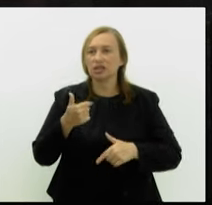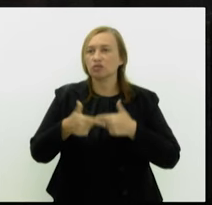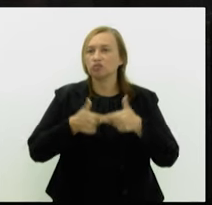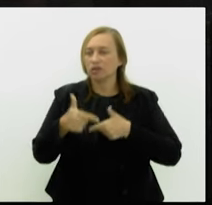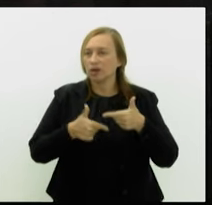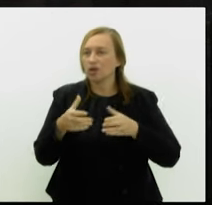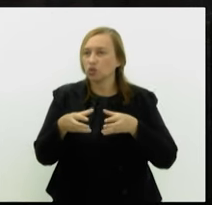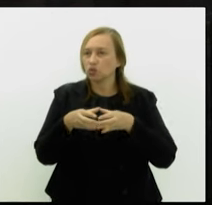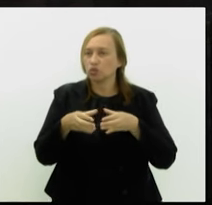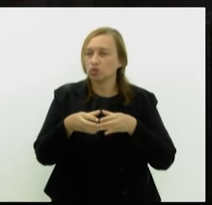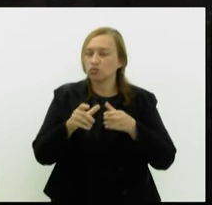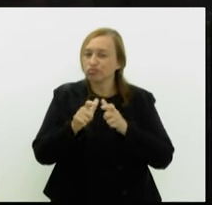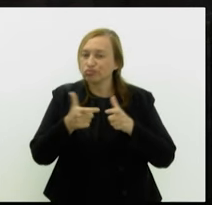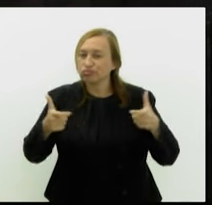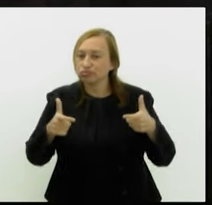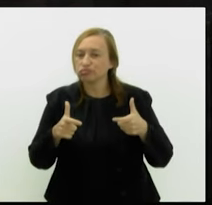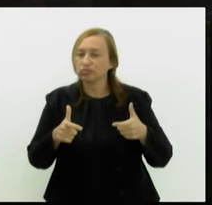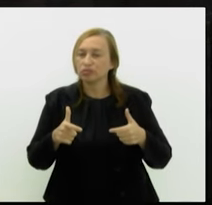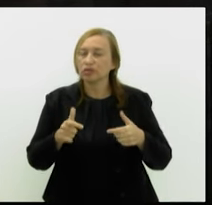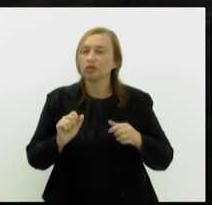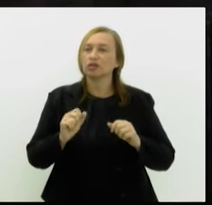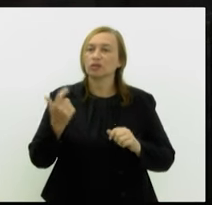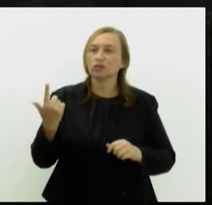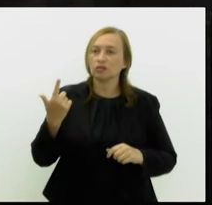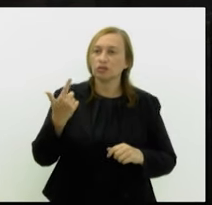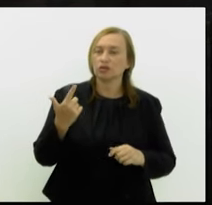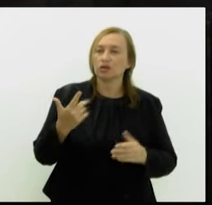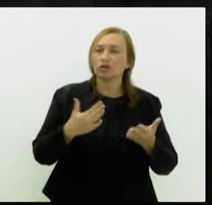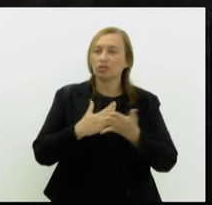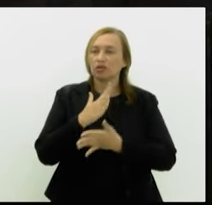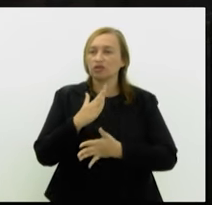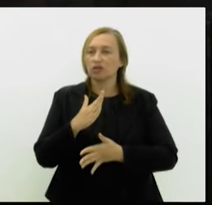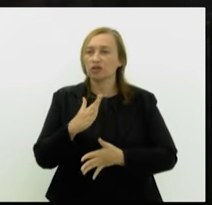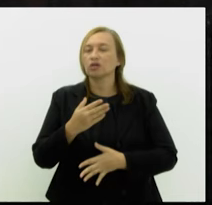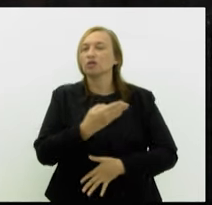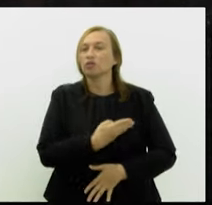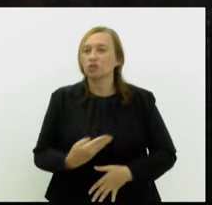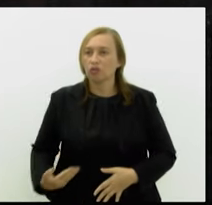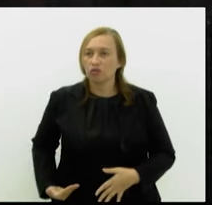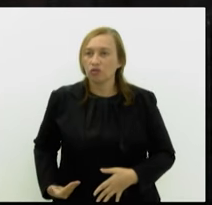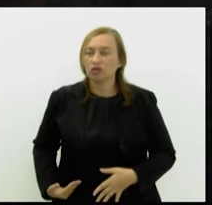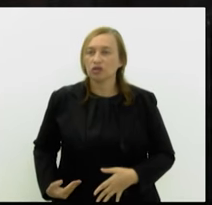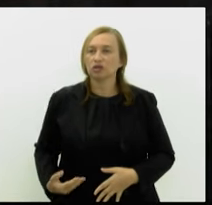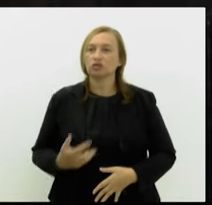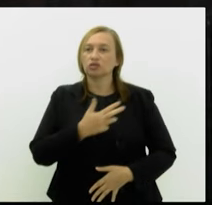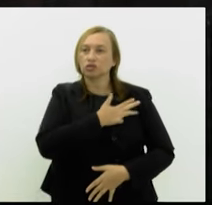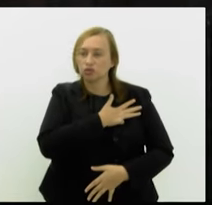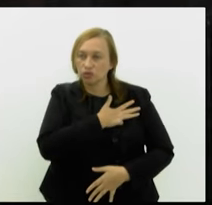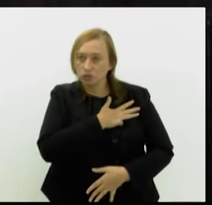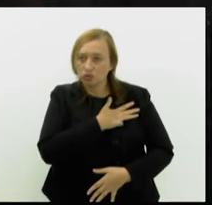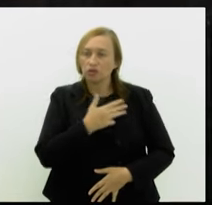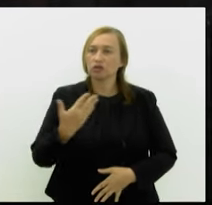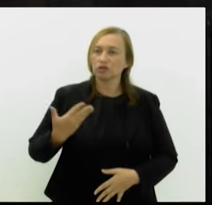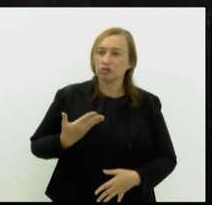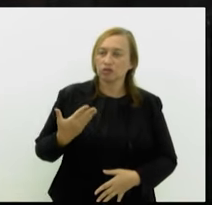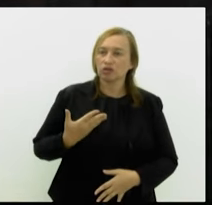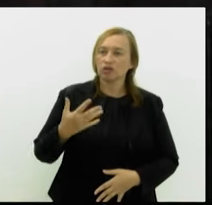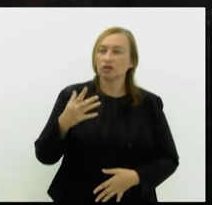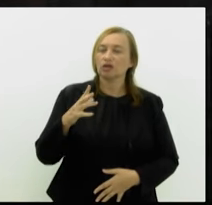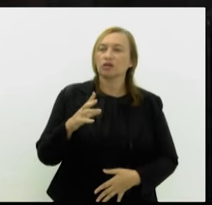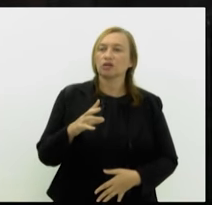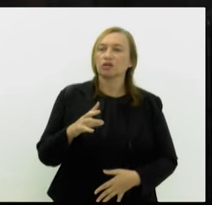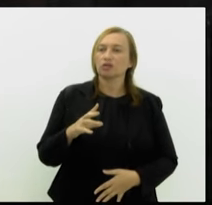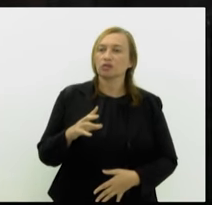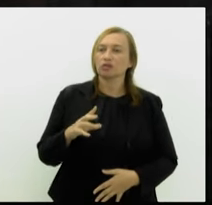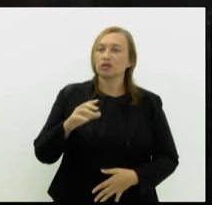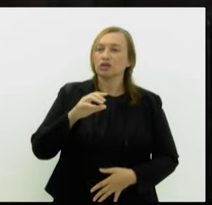coletivo muito grande para que isso saísse do papel. Eu fui ainda no governo de transição do presidente Lula, estive lá com o nosso companheiro, Renata, deputado